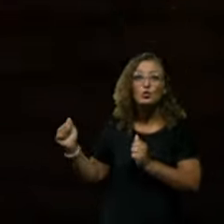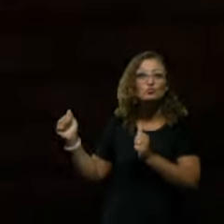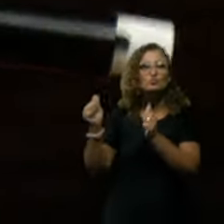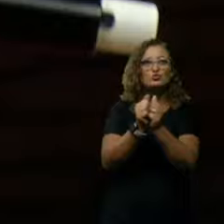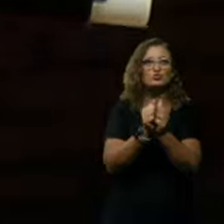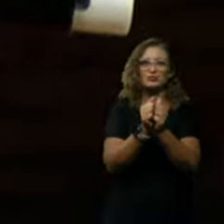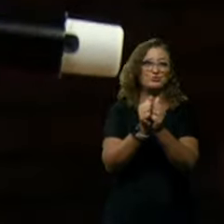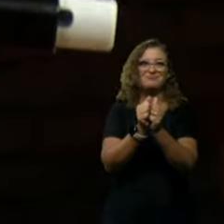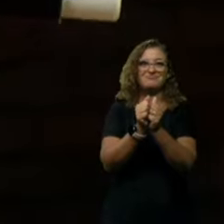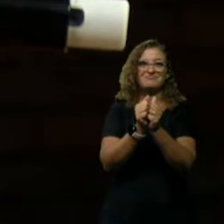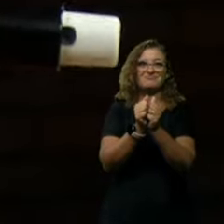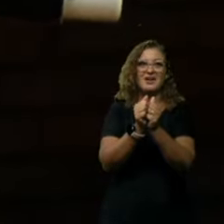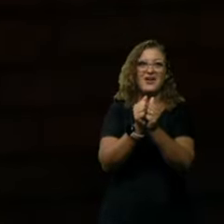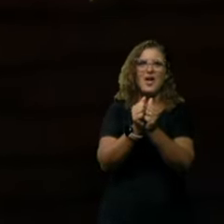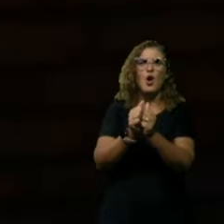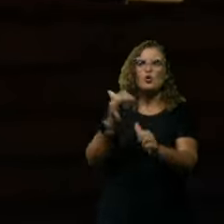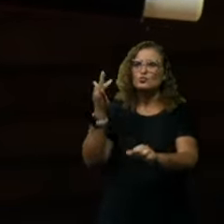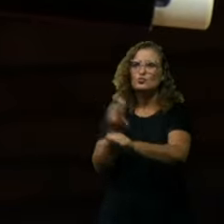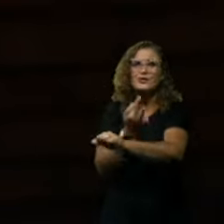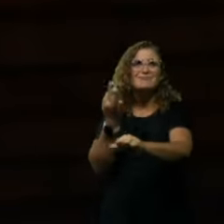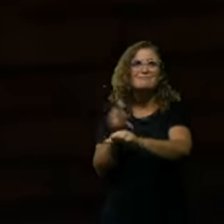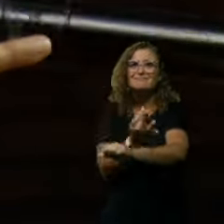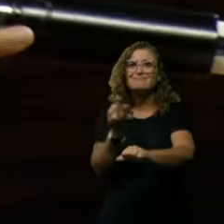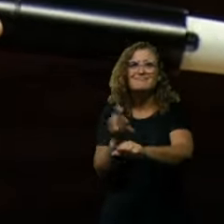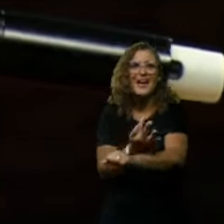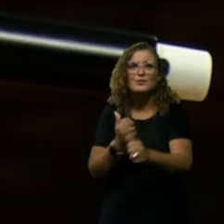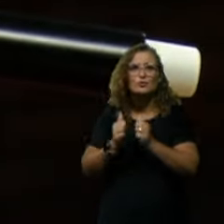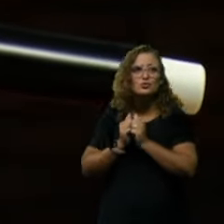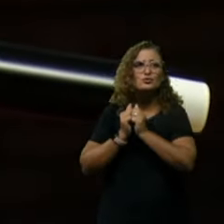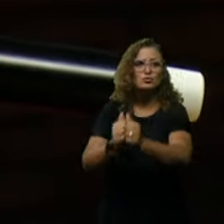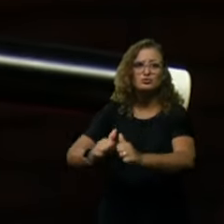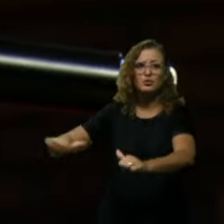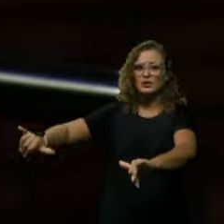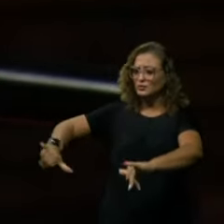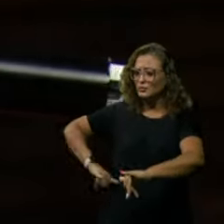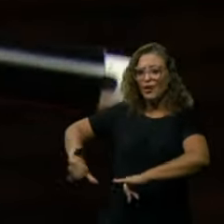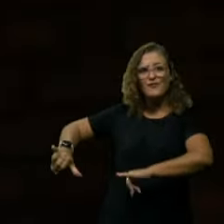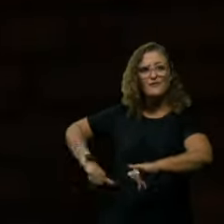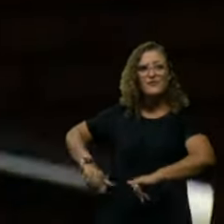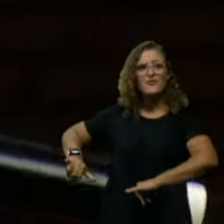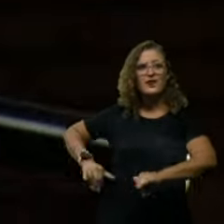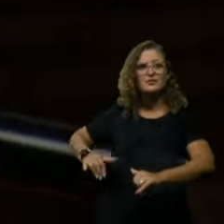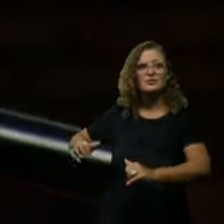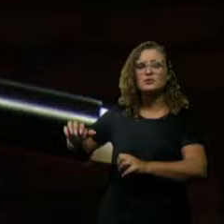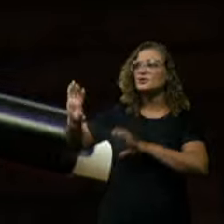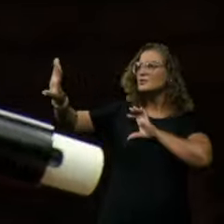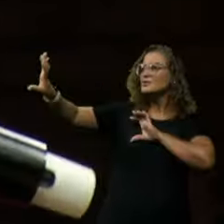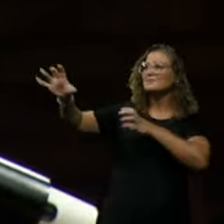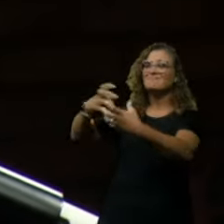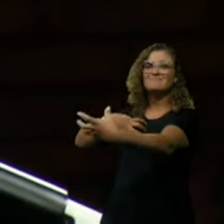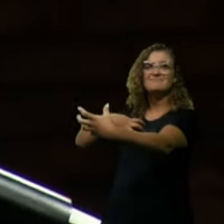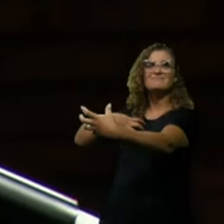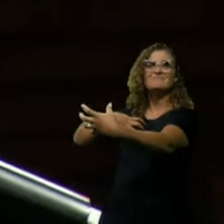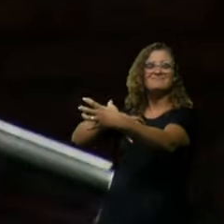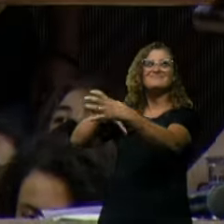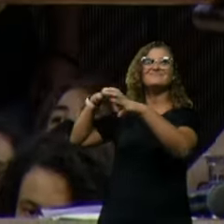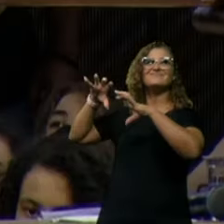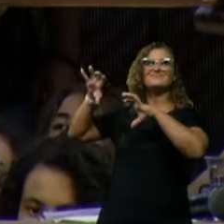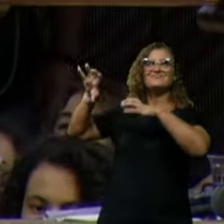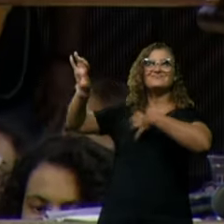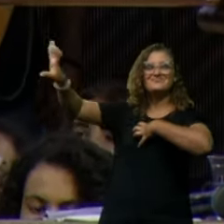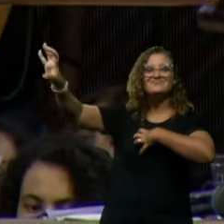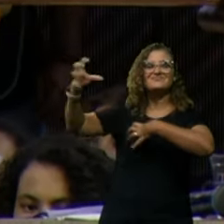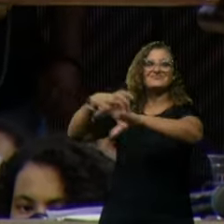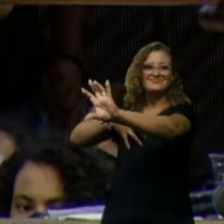você sofrendo com você andando com você comendo com você